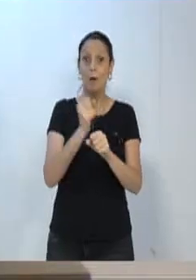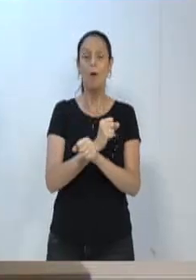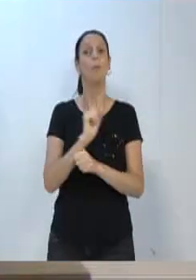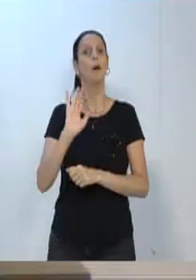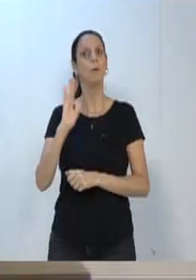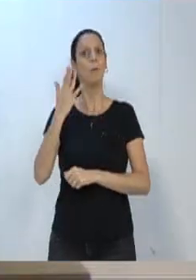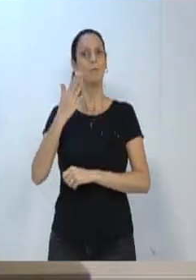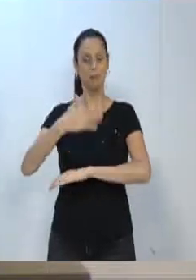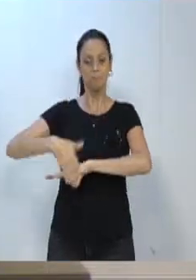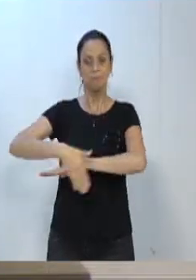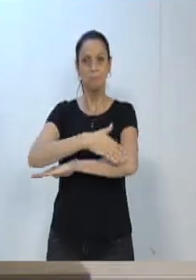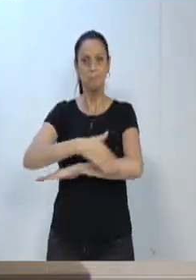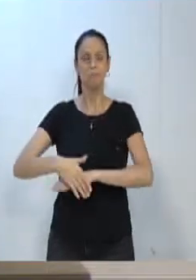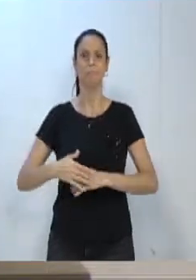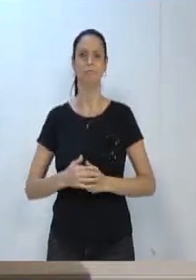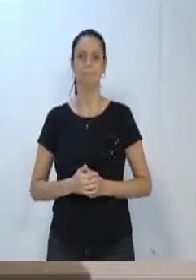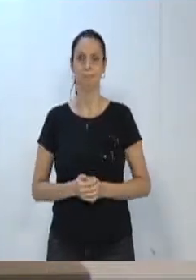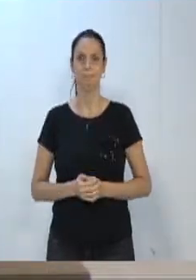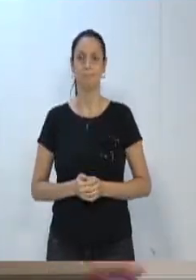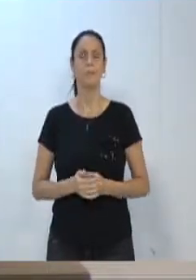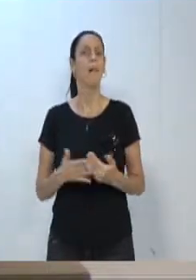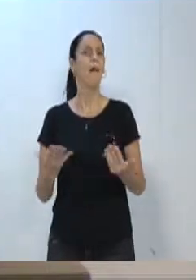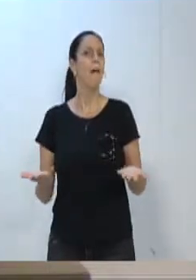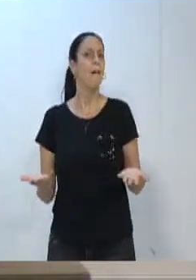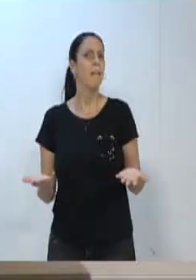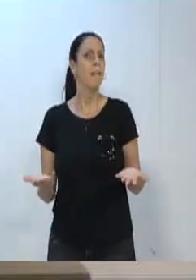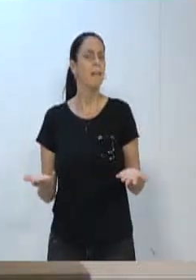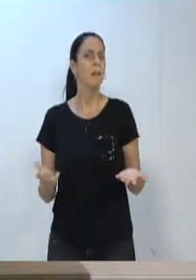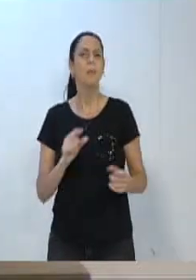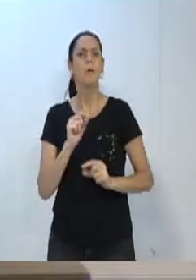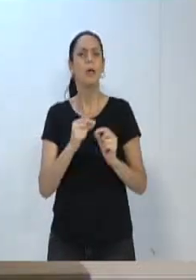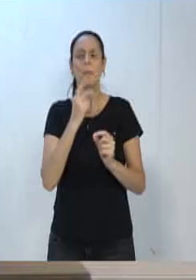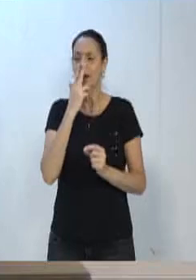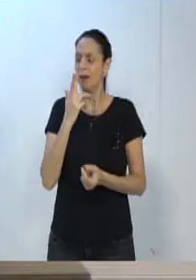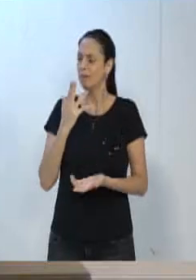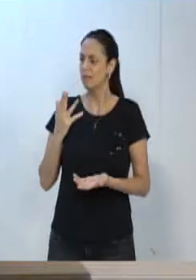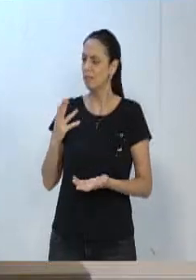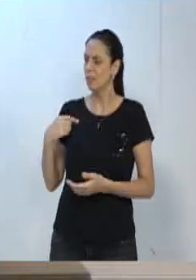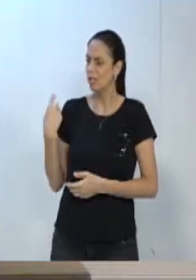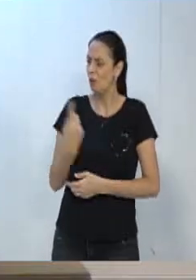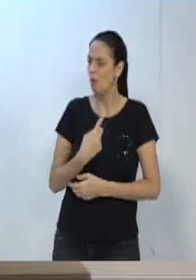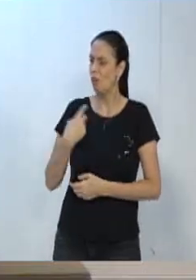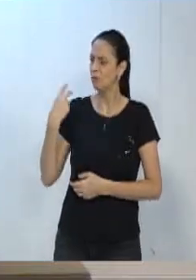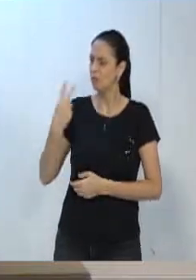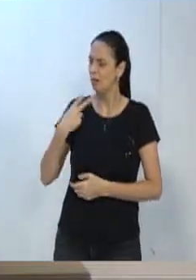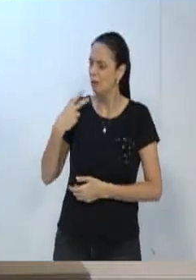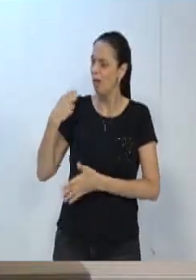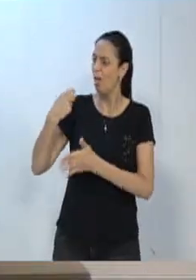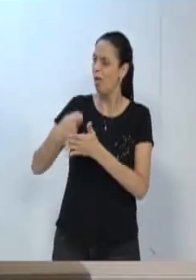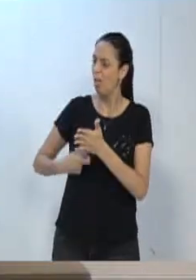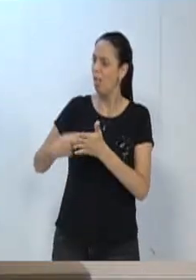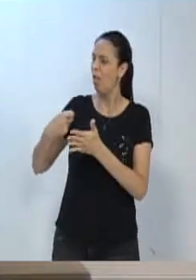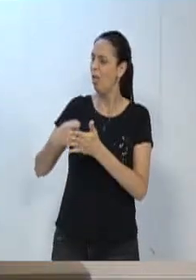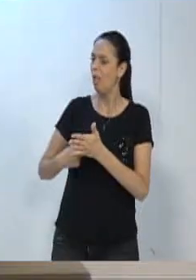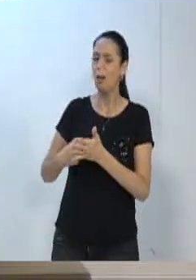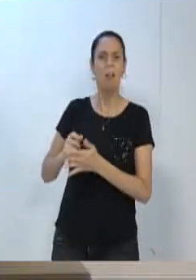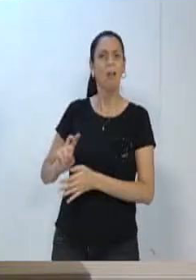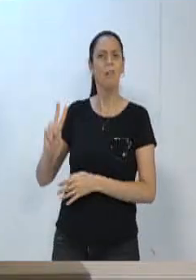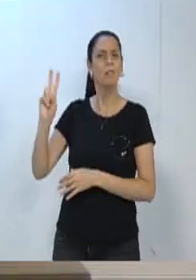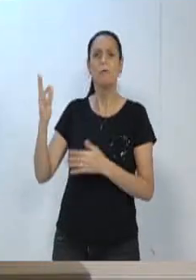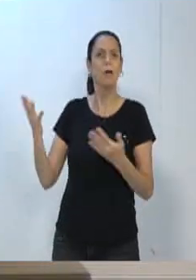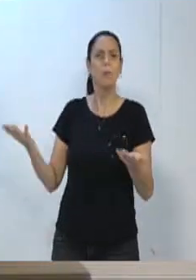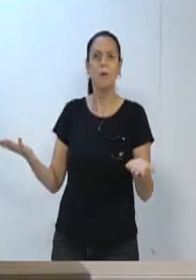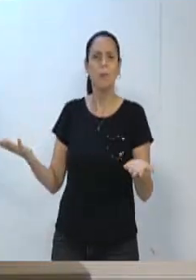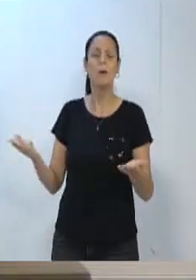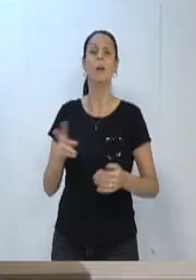determinada situação. E aí descaracteriza, desvaloriza todo o trabalho dos parlamentares desta casa, que é o meu caso aqui, e eu vou até dizer